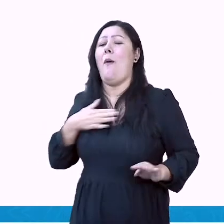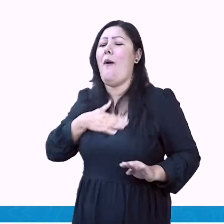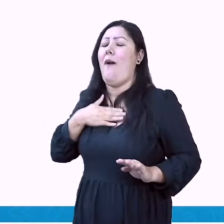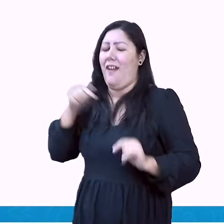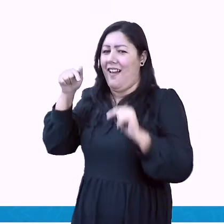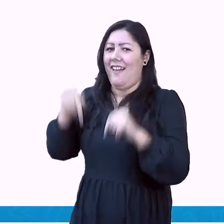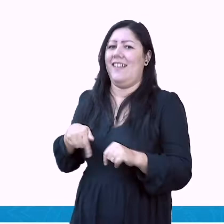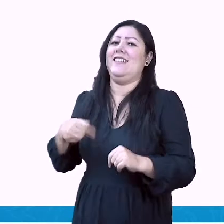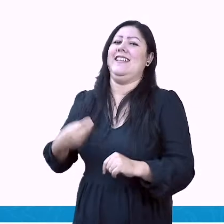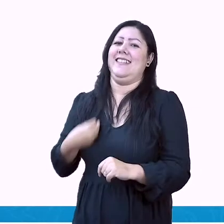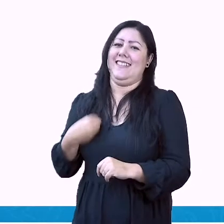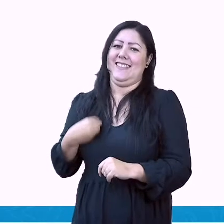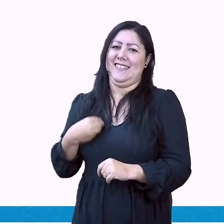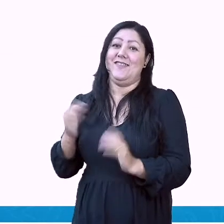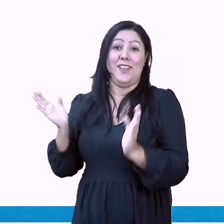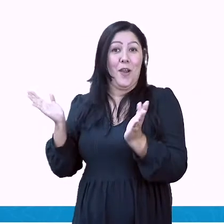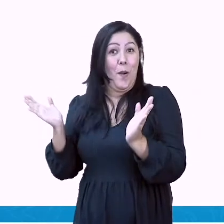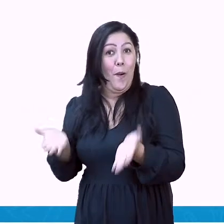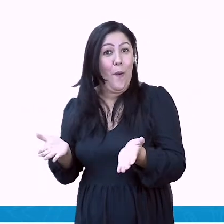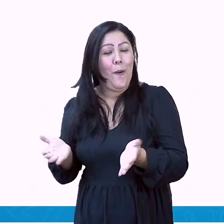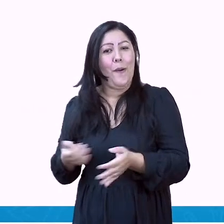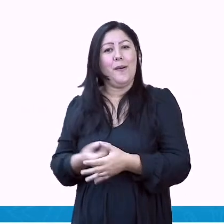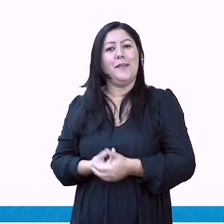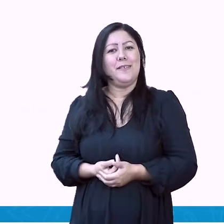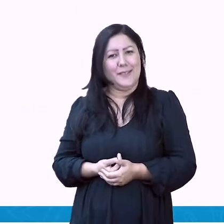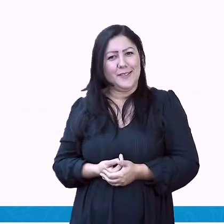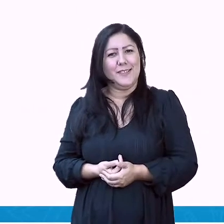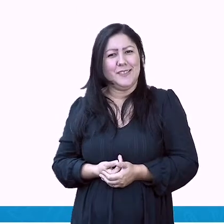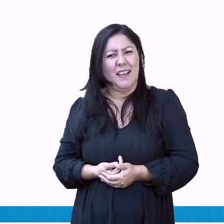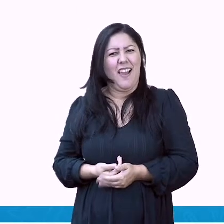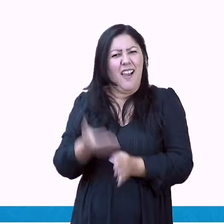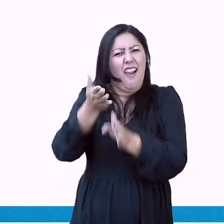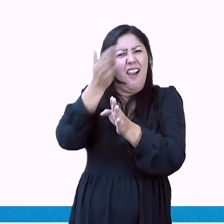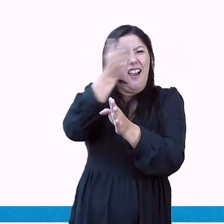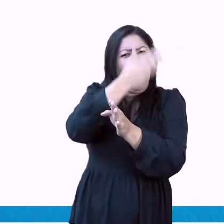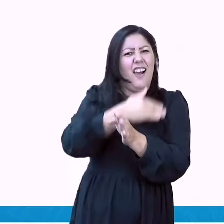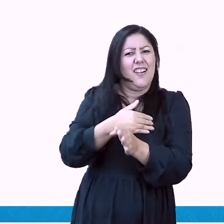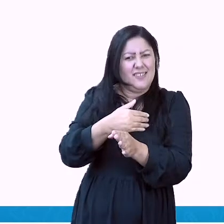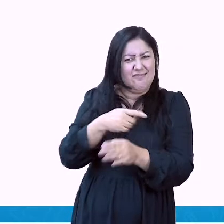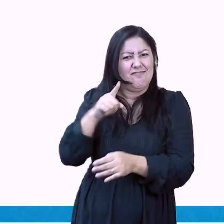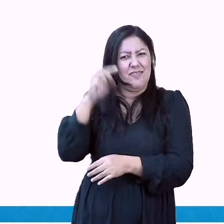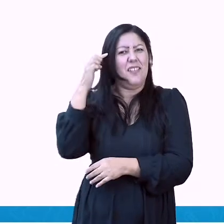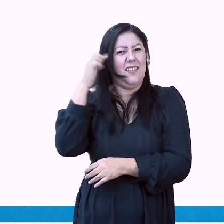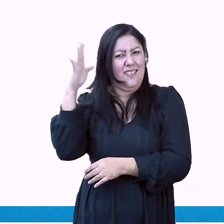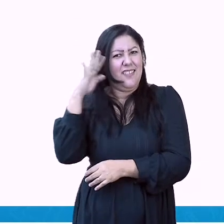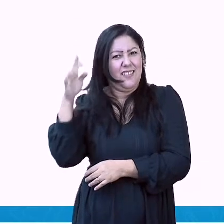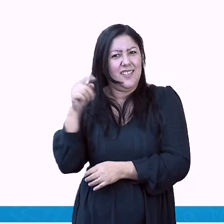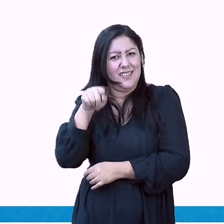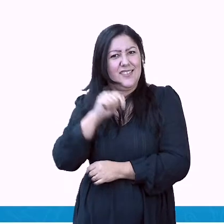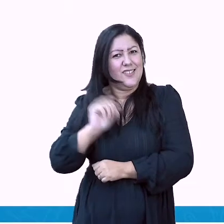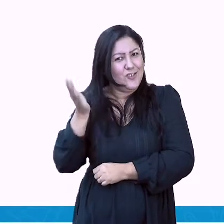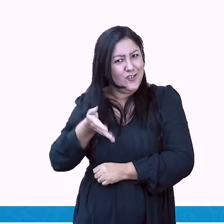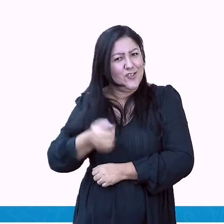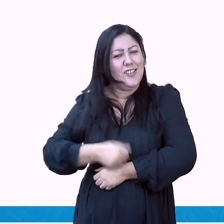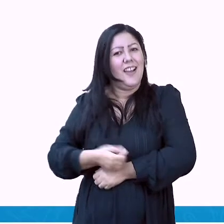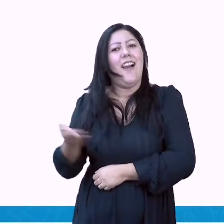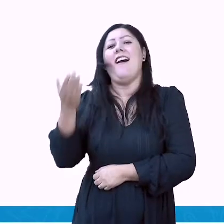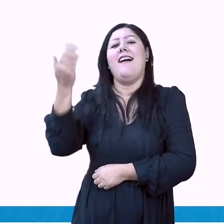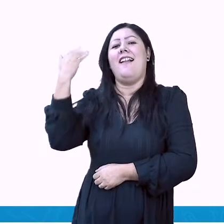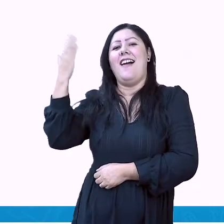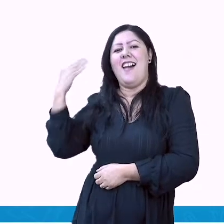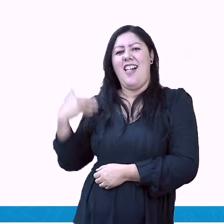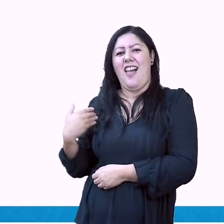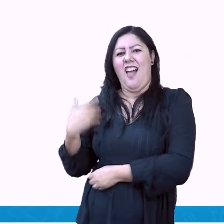nessa época. Porque já pensou se vivêssemos lá atrás, na época